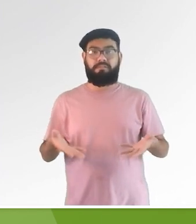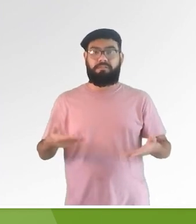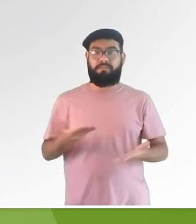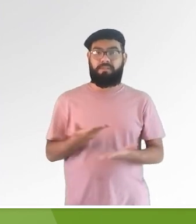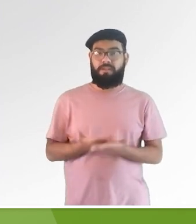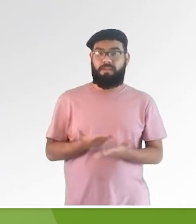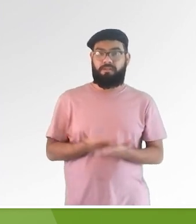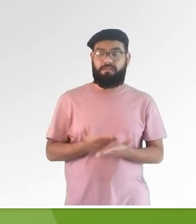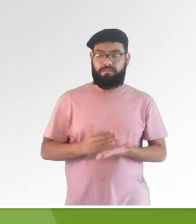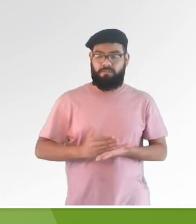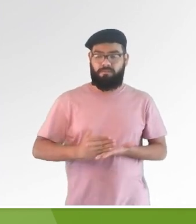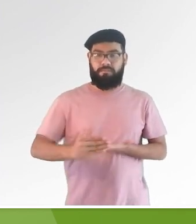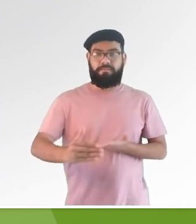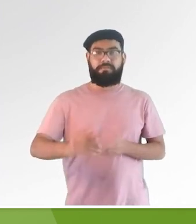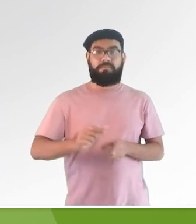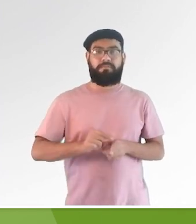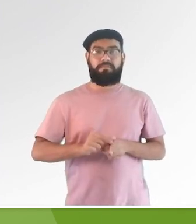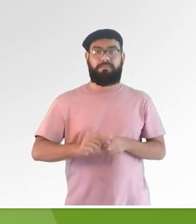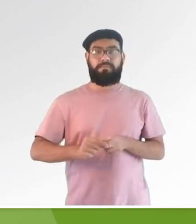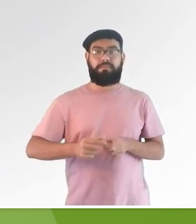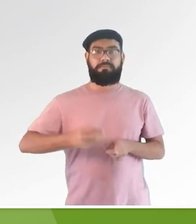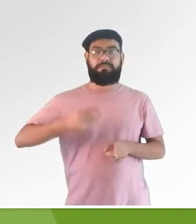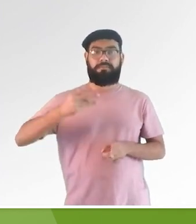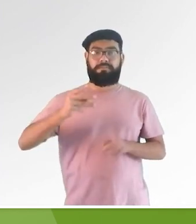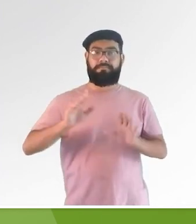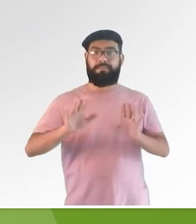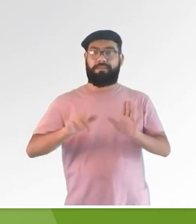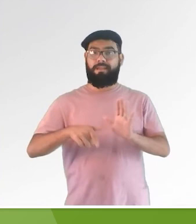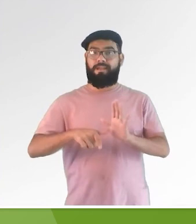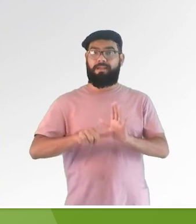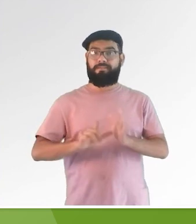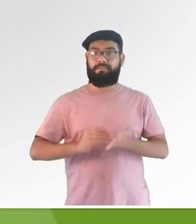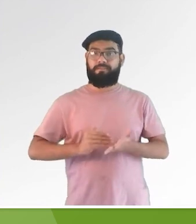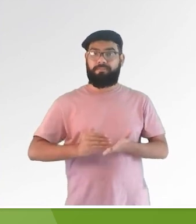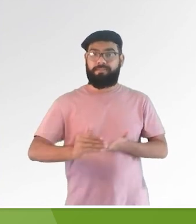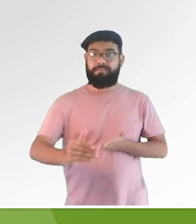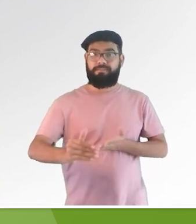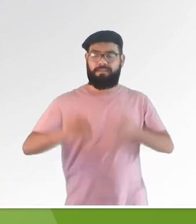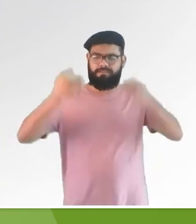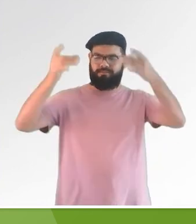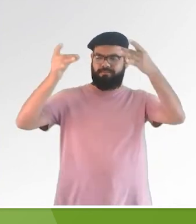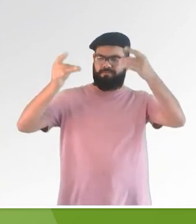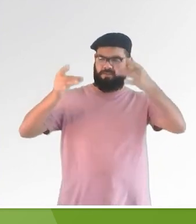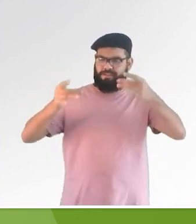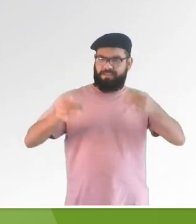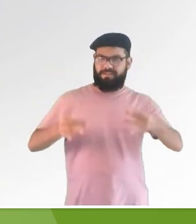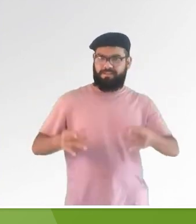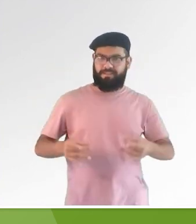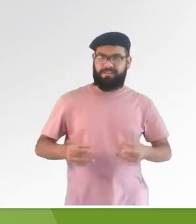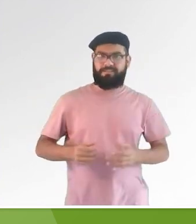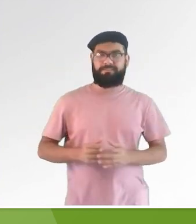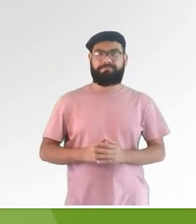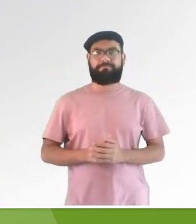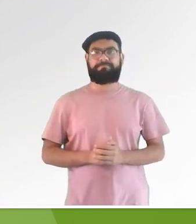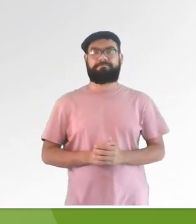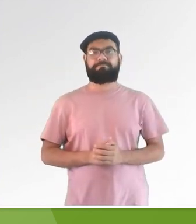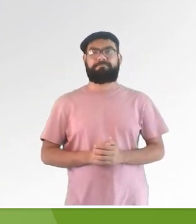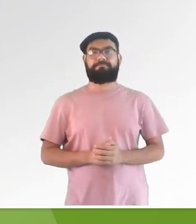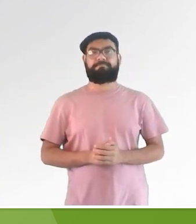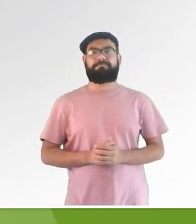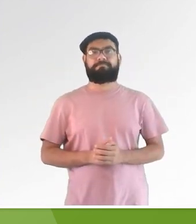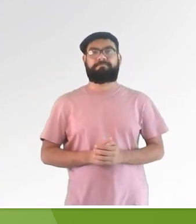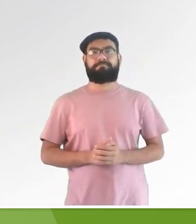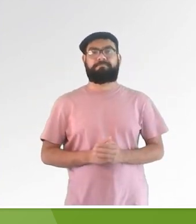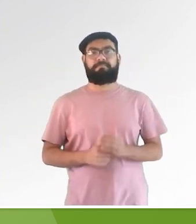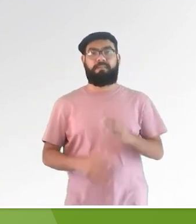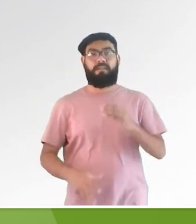unidade 3, não é? E antes da gente começar a falar, né, dos conteúdos relacionados a esta unidade, que incluem ali,